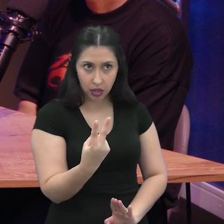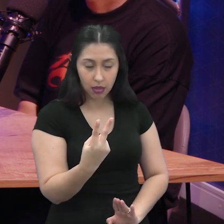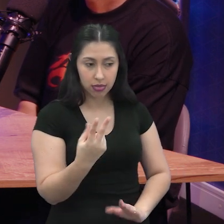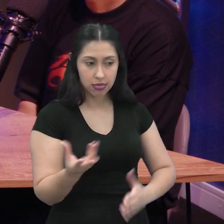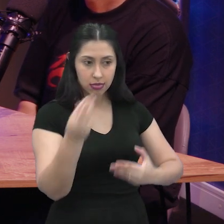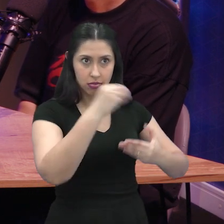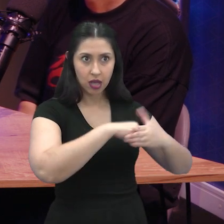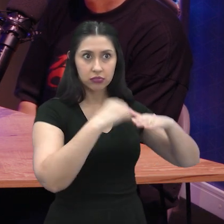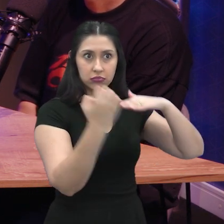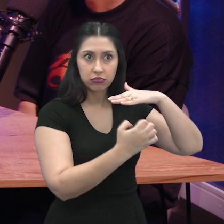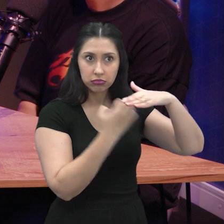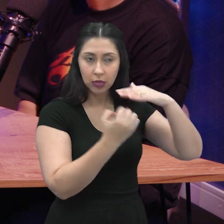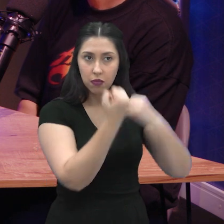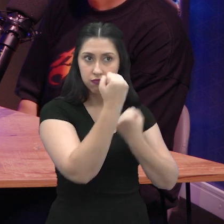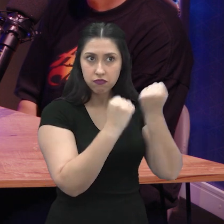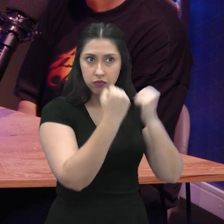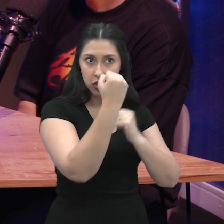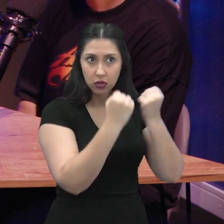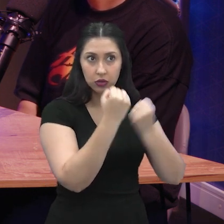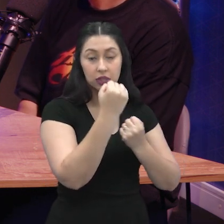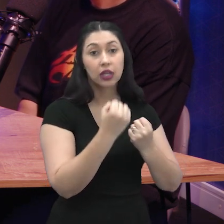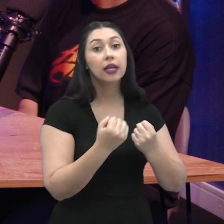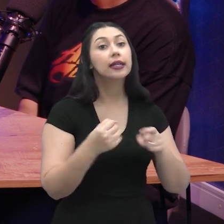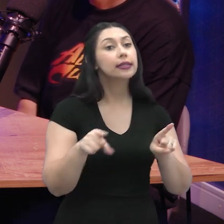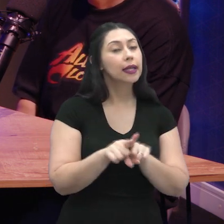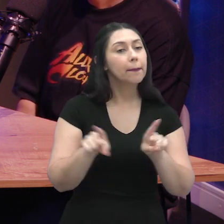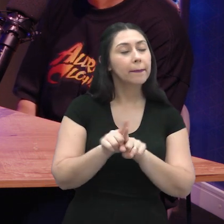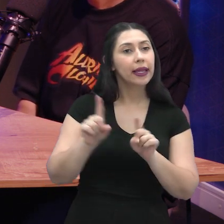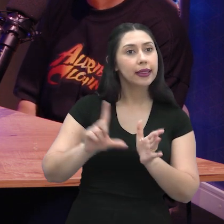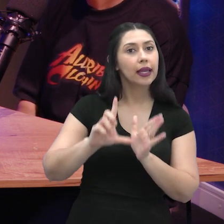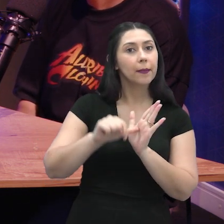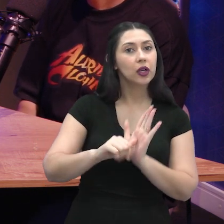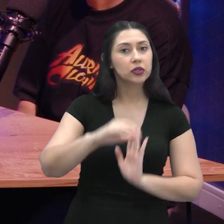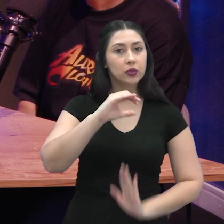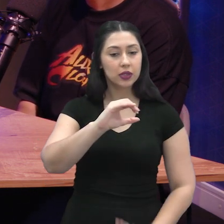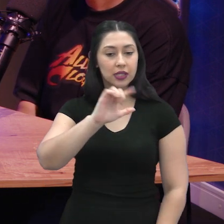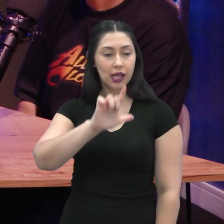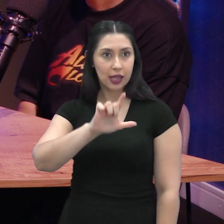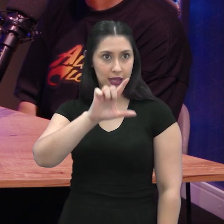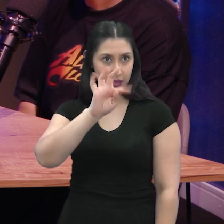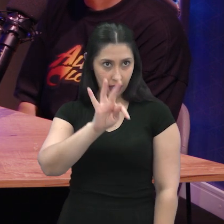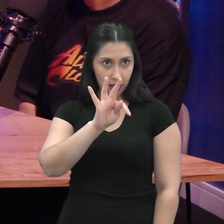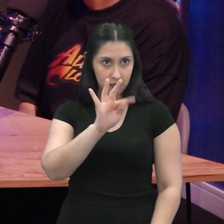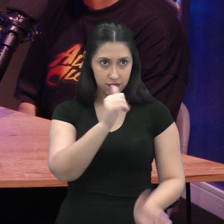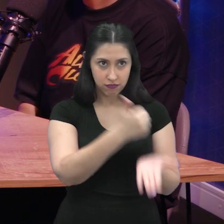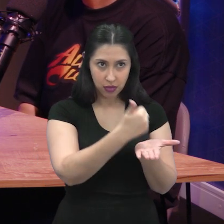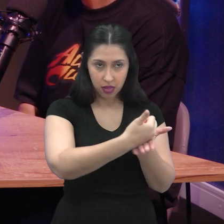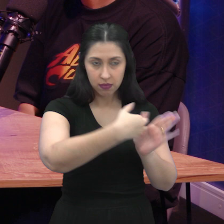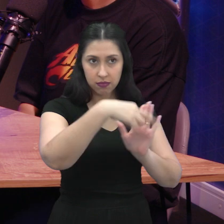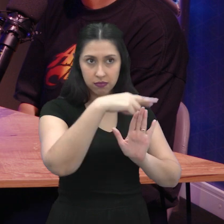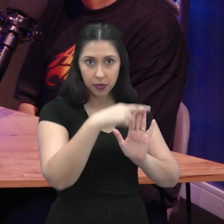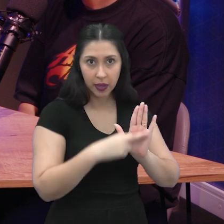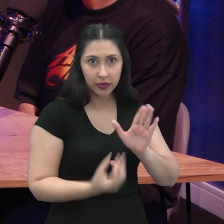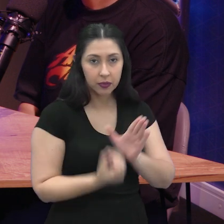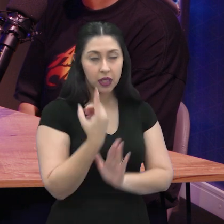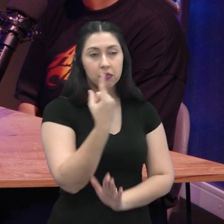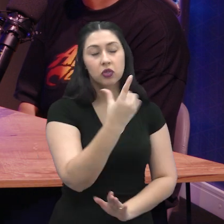para o comércio e para a indústria. E daí a gente teve a consolidação das leis do trabalho, né, a CLT. Ela foi criada